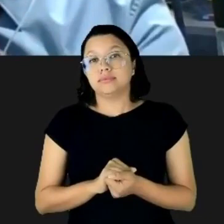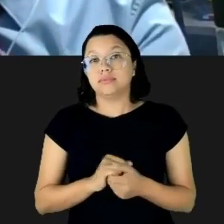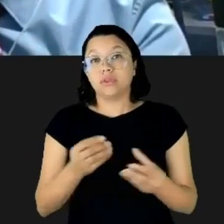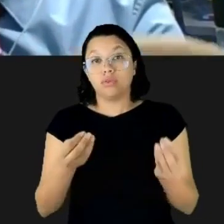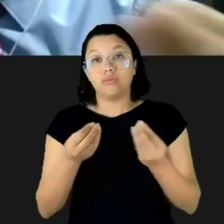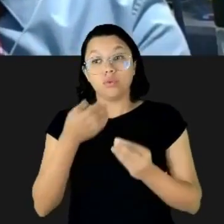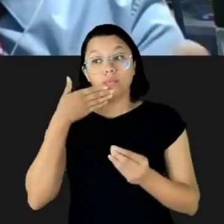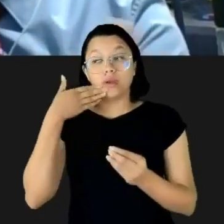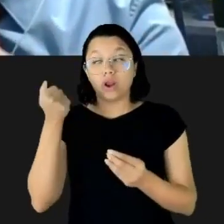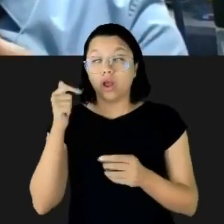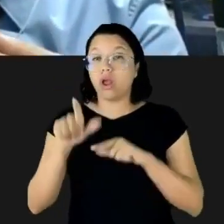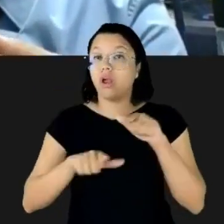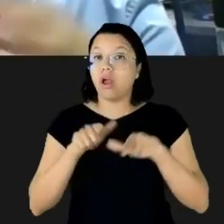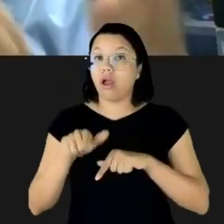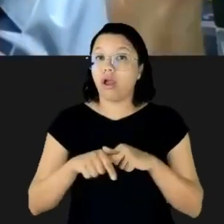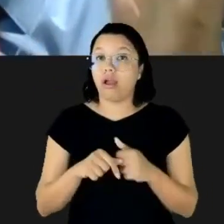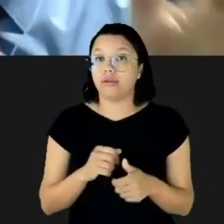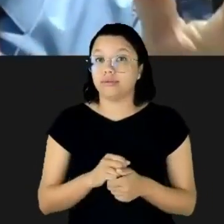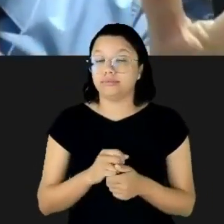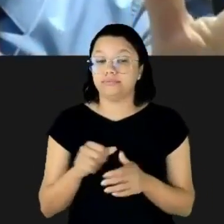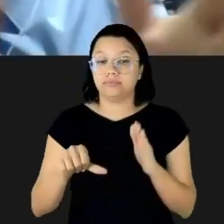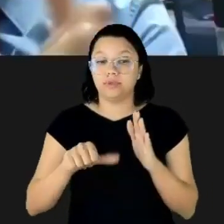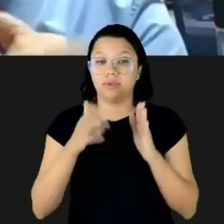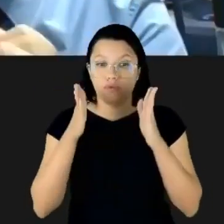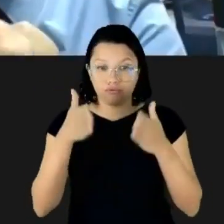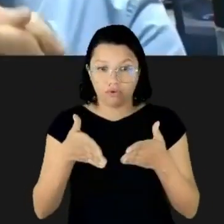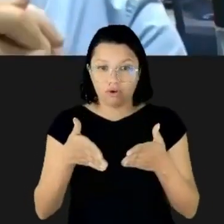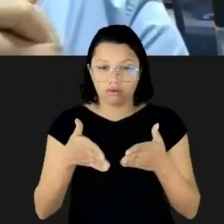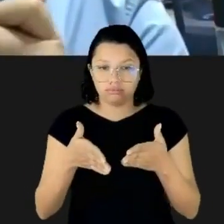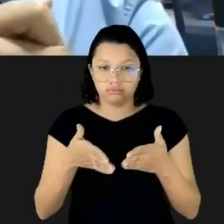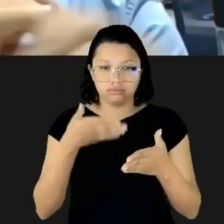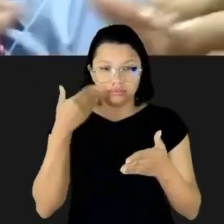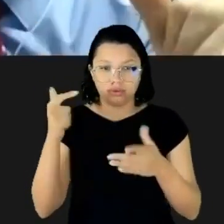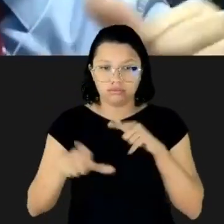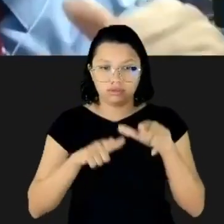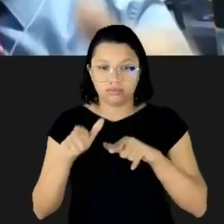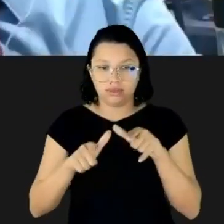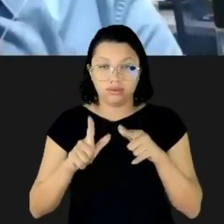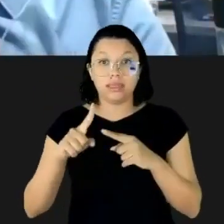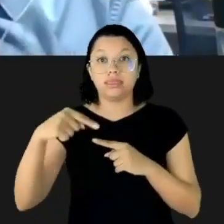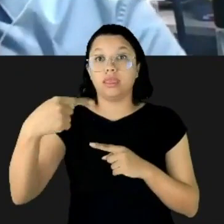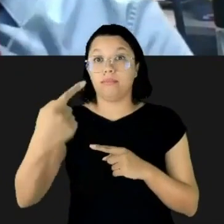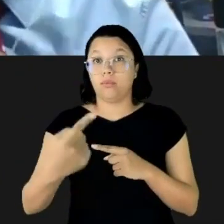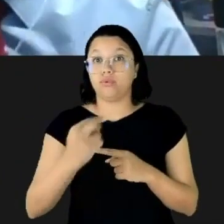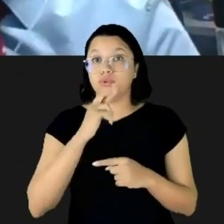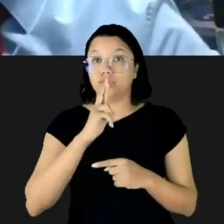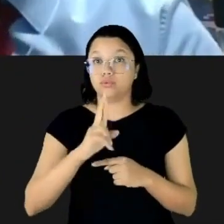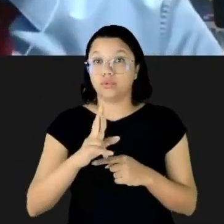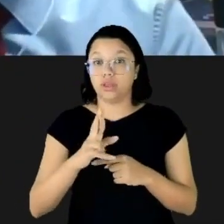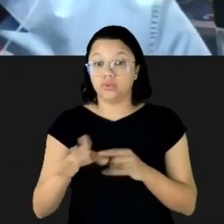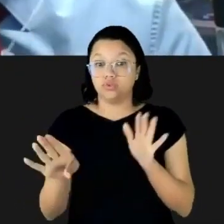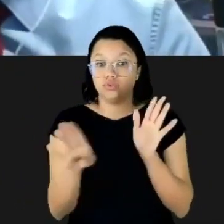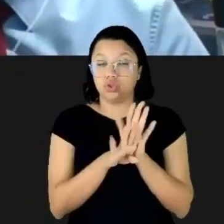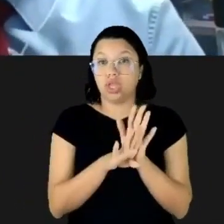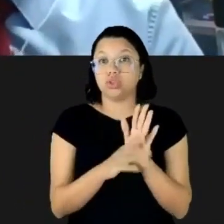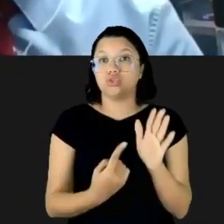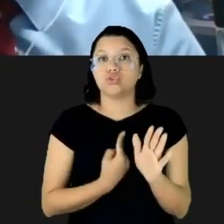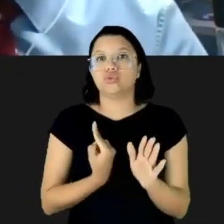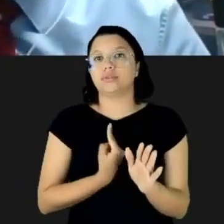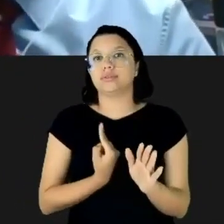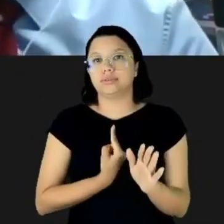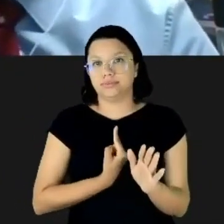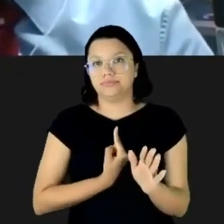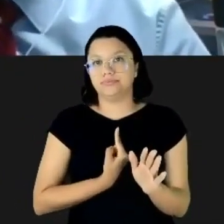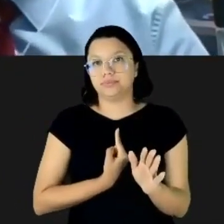melhora da eficiência você primeiro foca na eficiência para depois o resultado aparecer sozinho ele